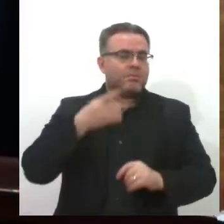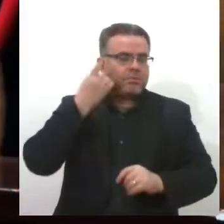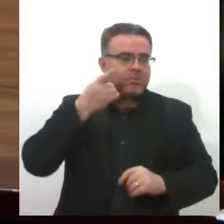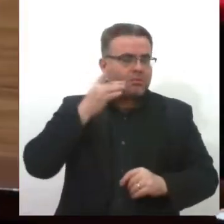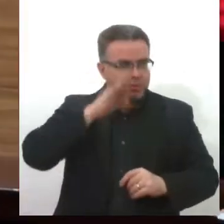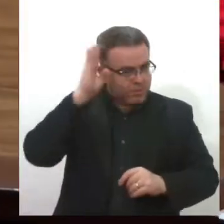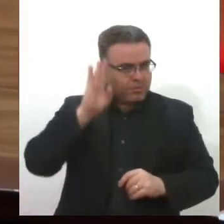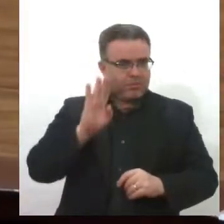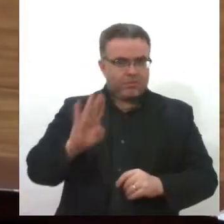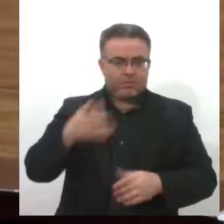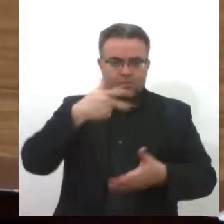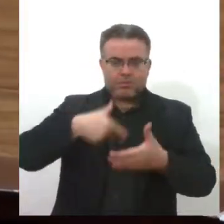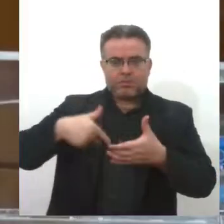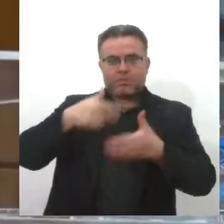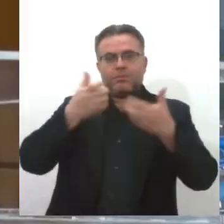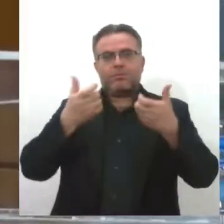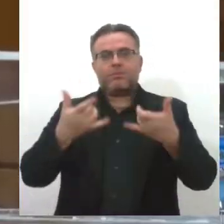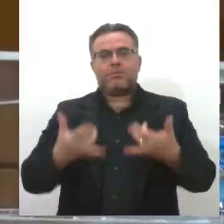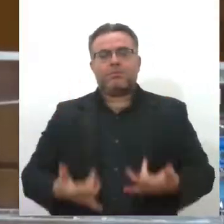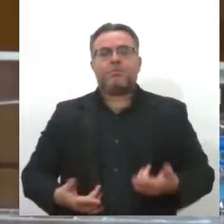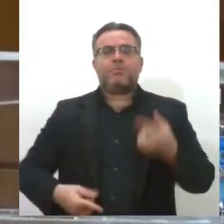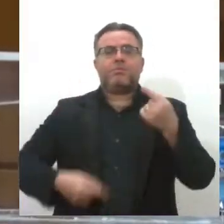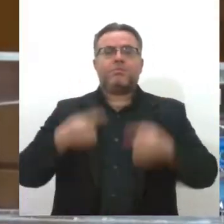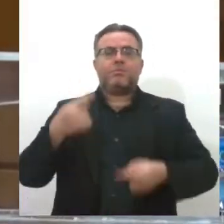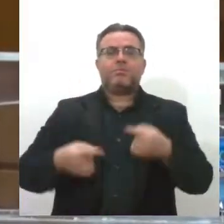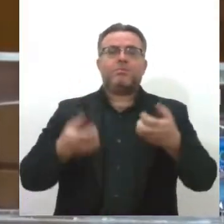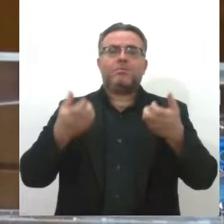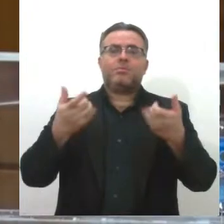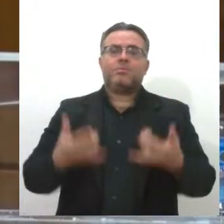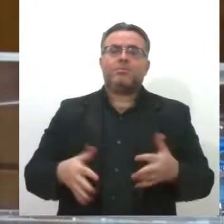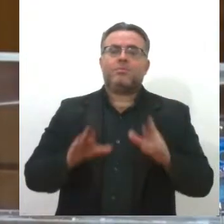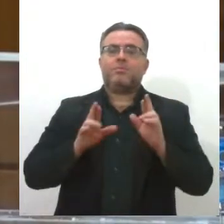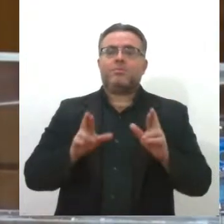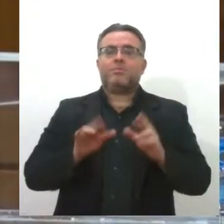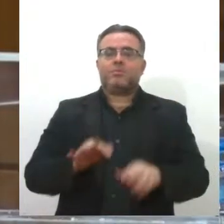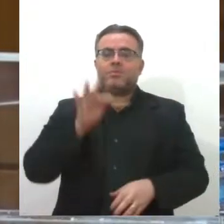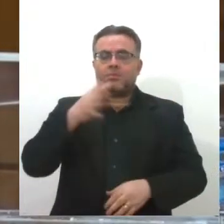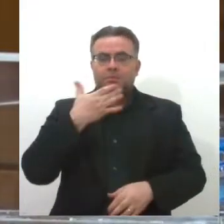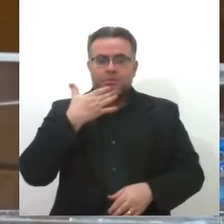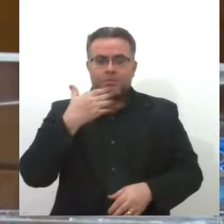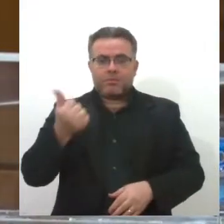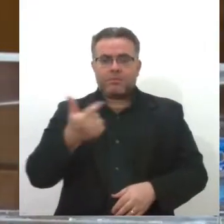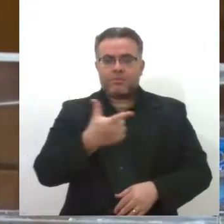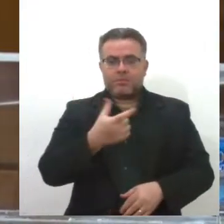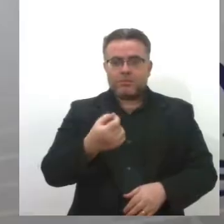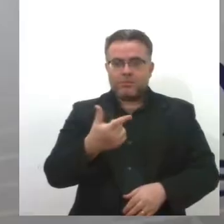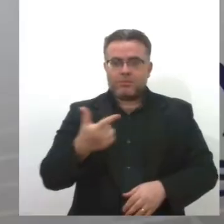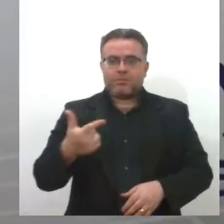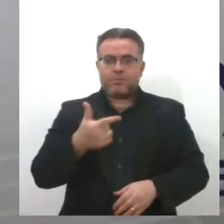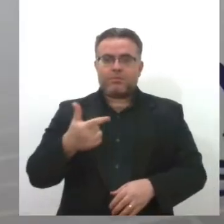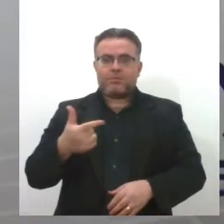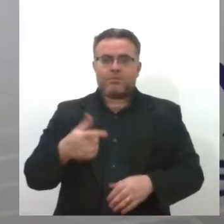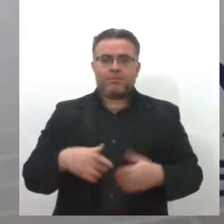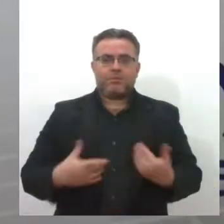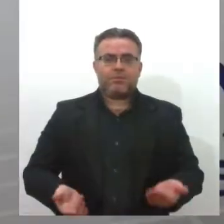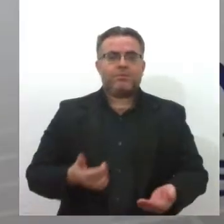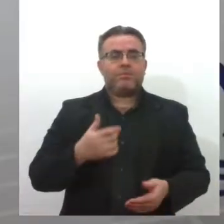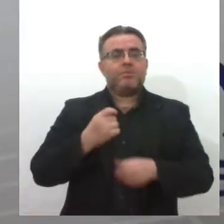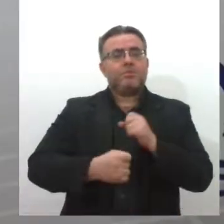PT. O parlamentar falou sobre a esperança de dias melhores para o ano de 2022. Tem que ser um ano